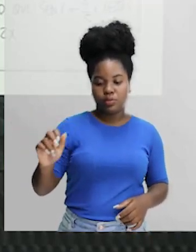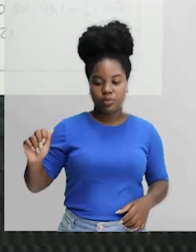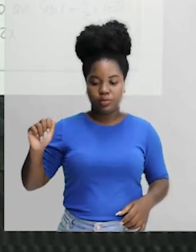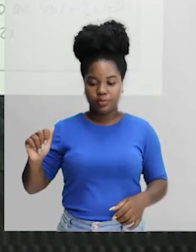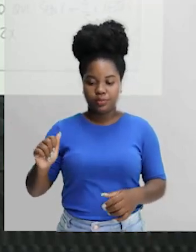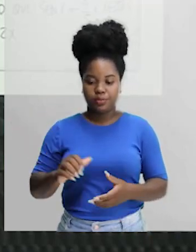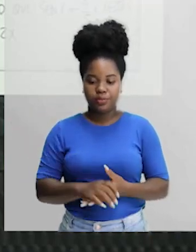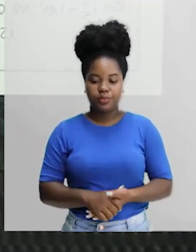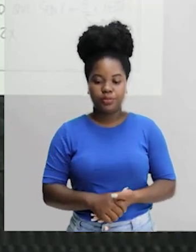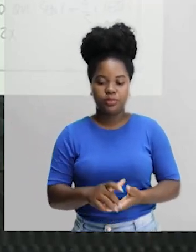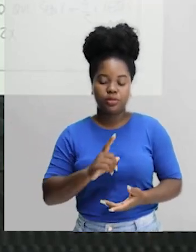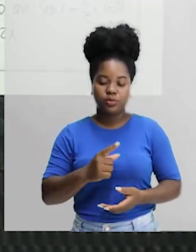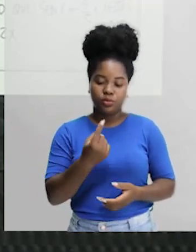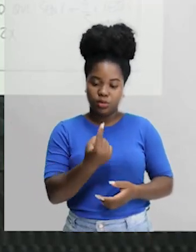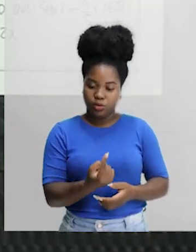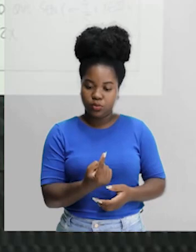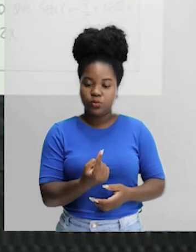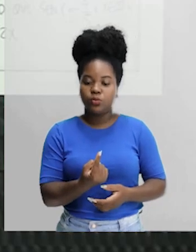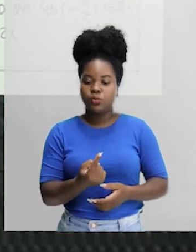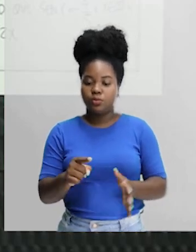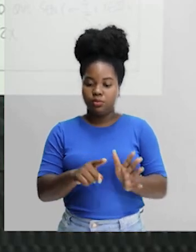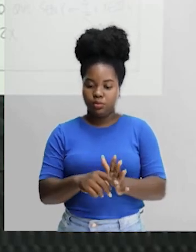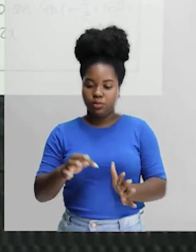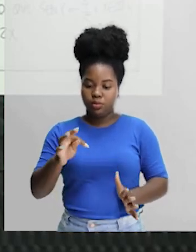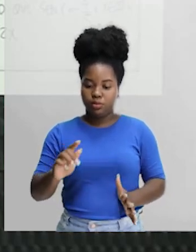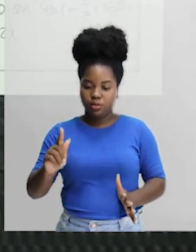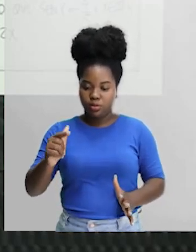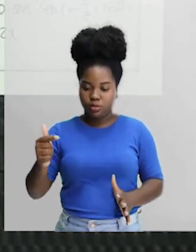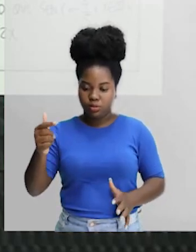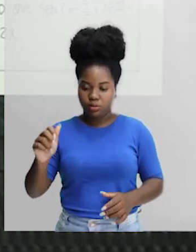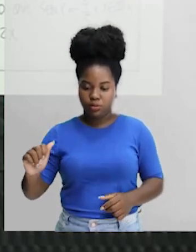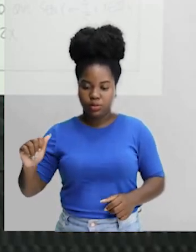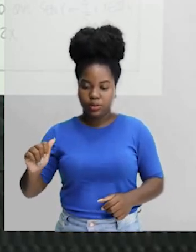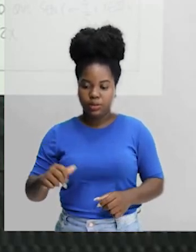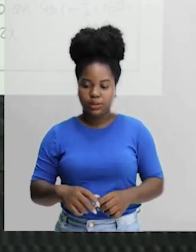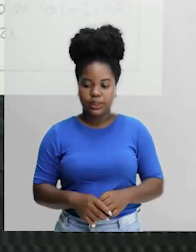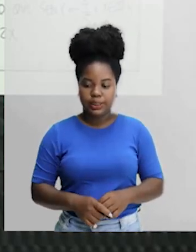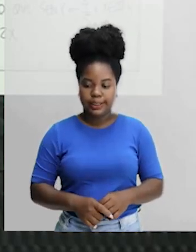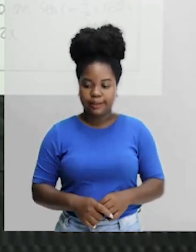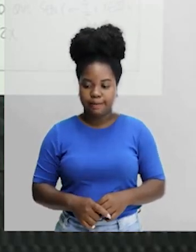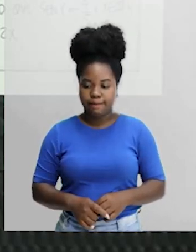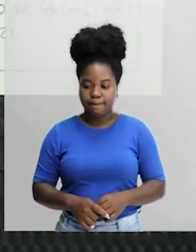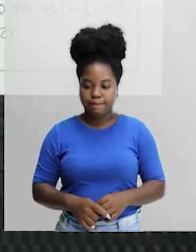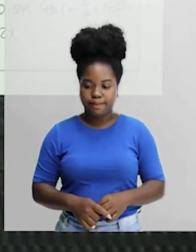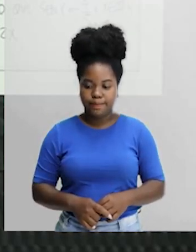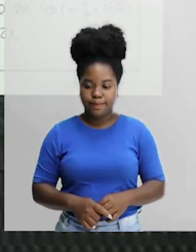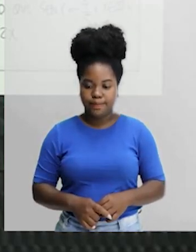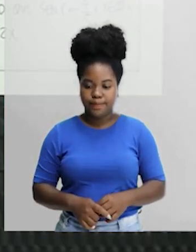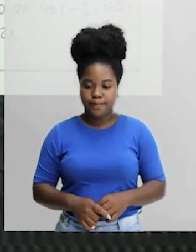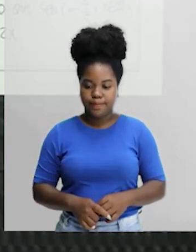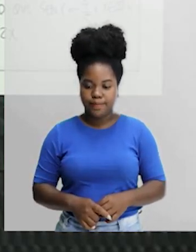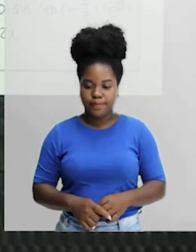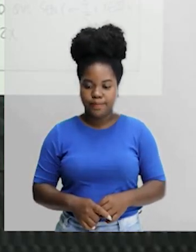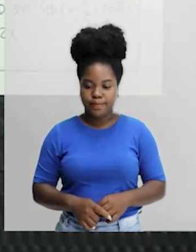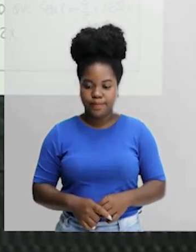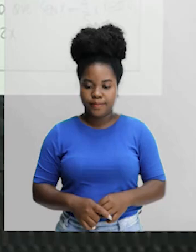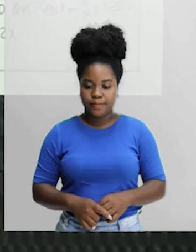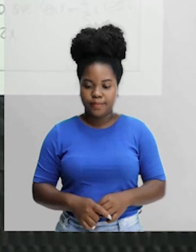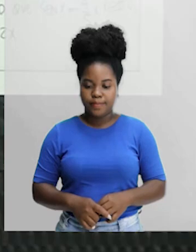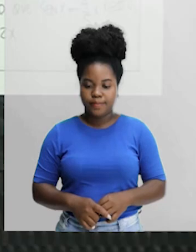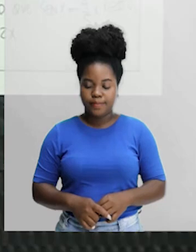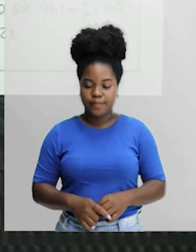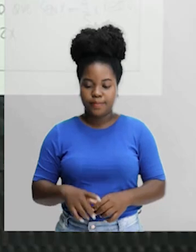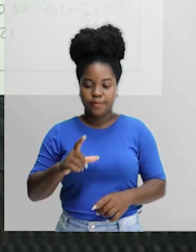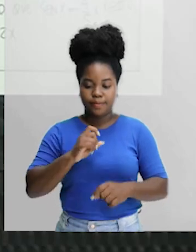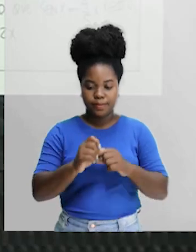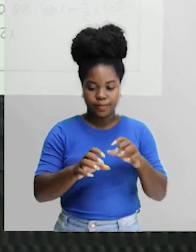1 menos a tangente ao quadrado de A. Certo? Então, aqui, galera, você tem